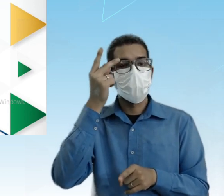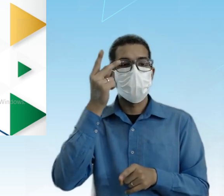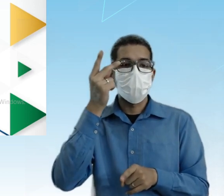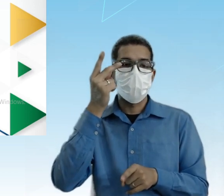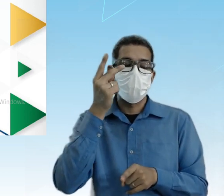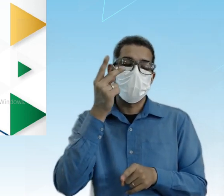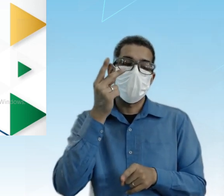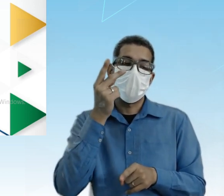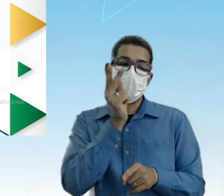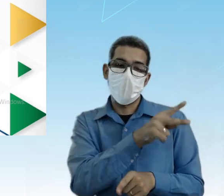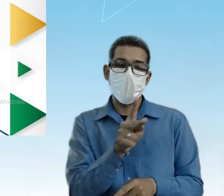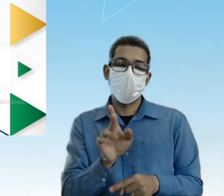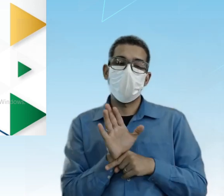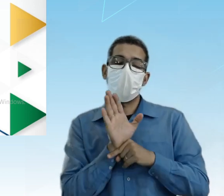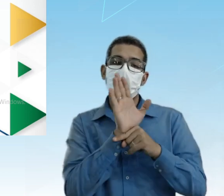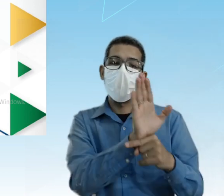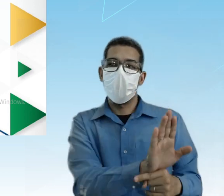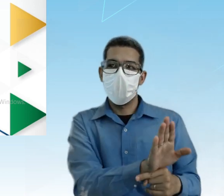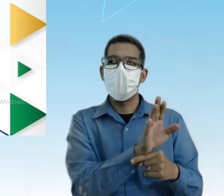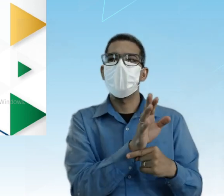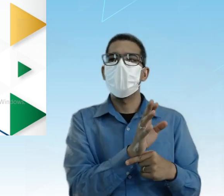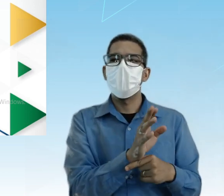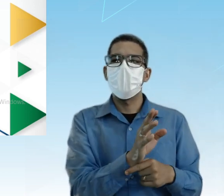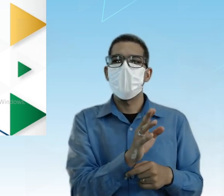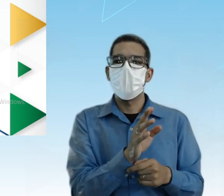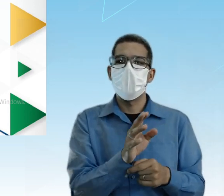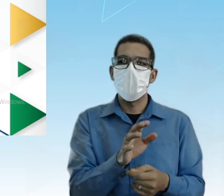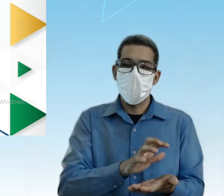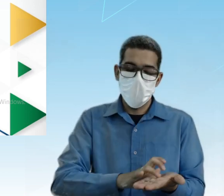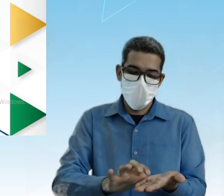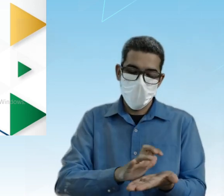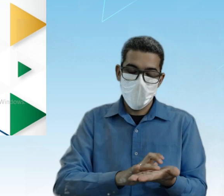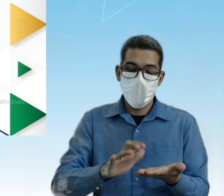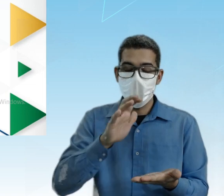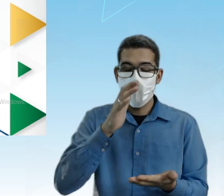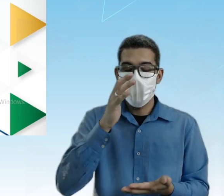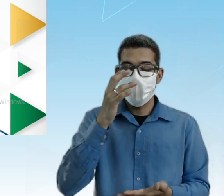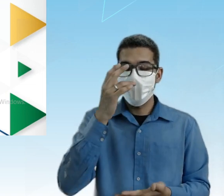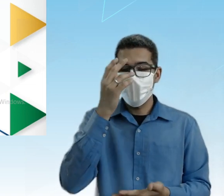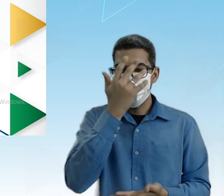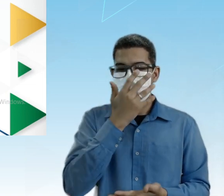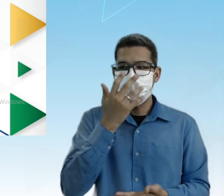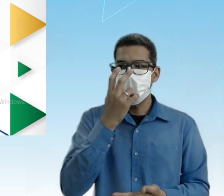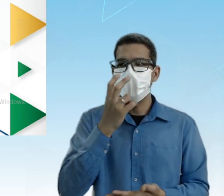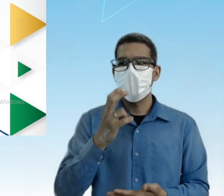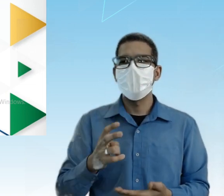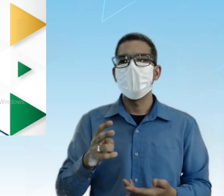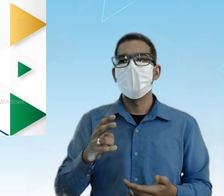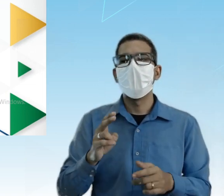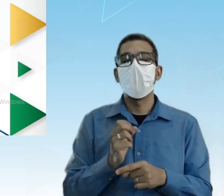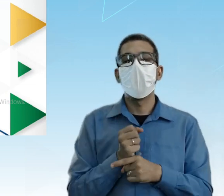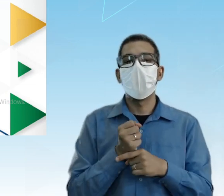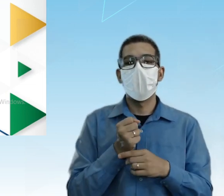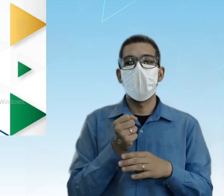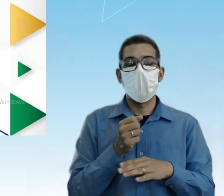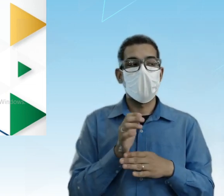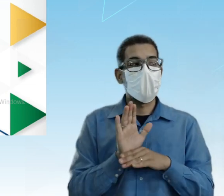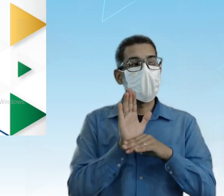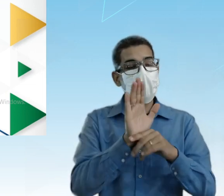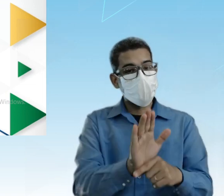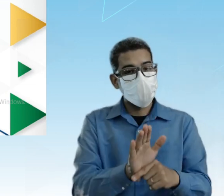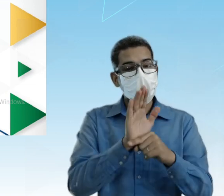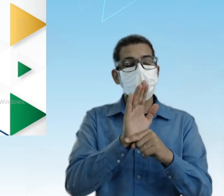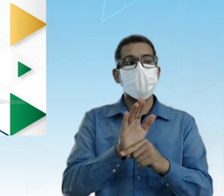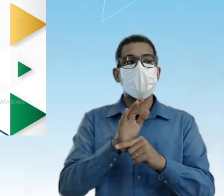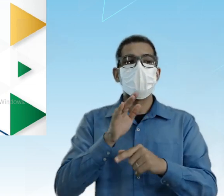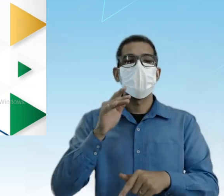com aquele aluno que sabe ler, ou sem ver, né? Vai ter que ler Libras, e assim, para poder ajudar o funcionamento de